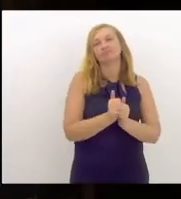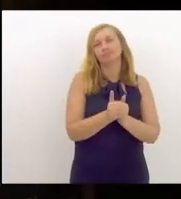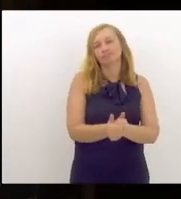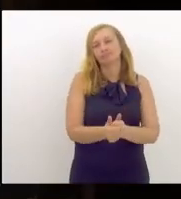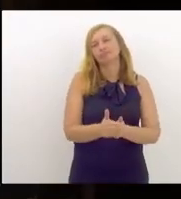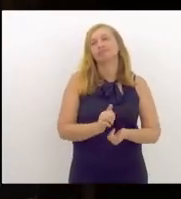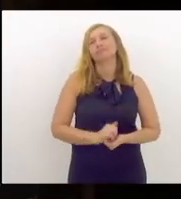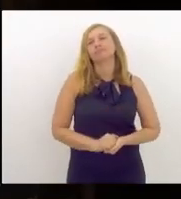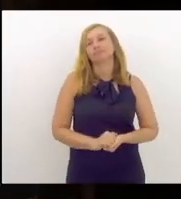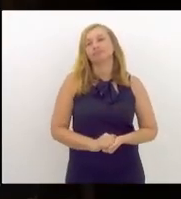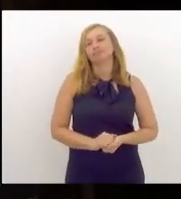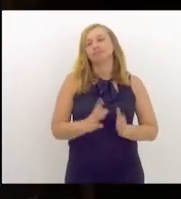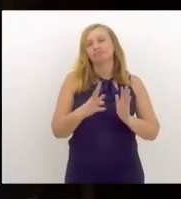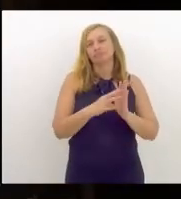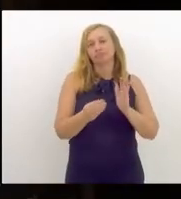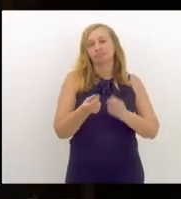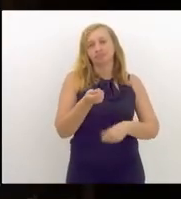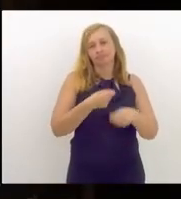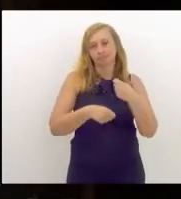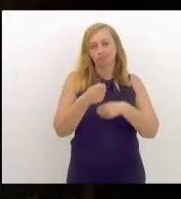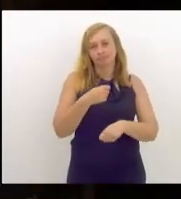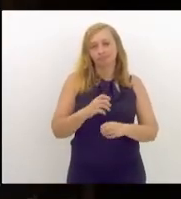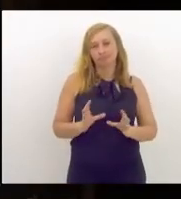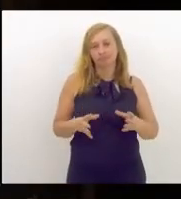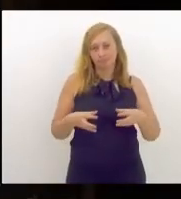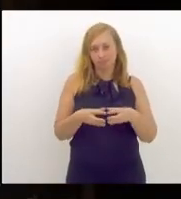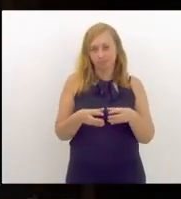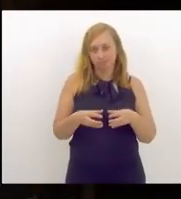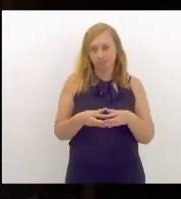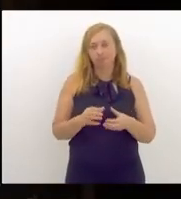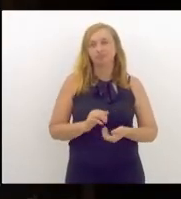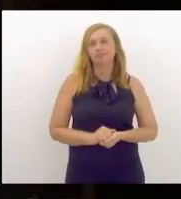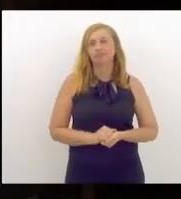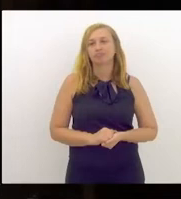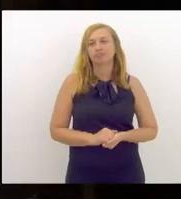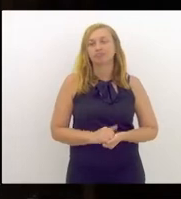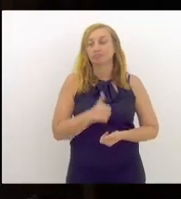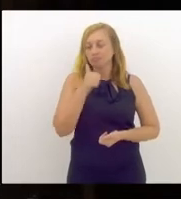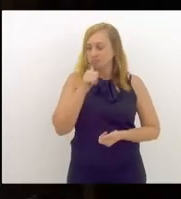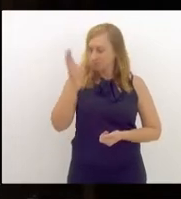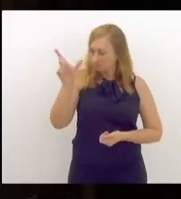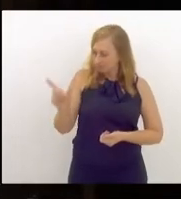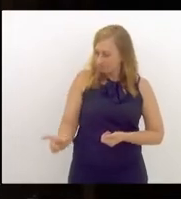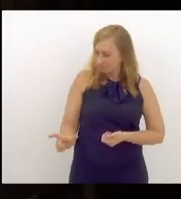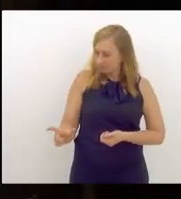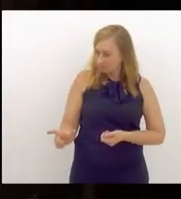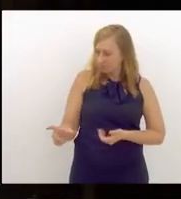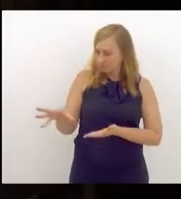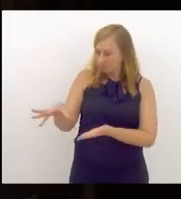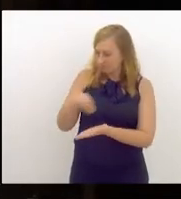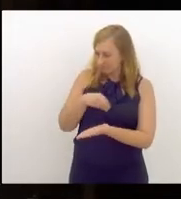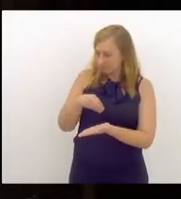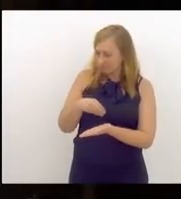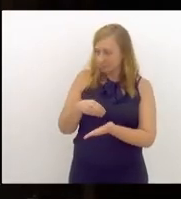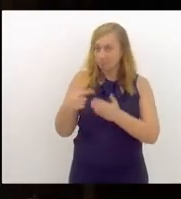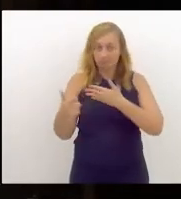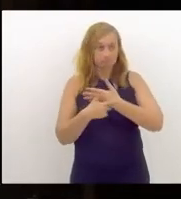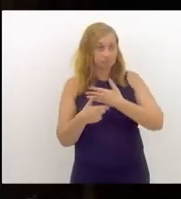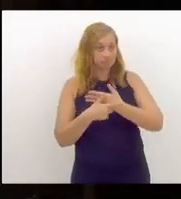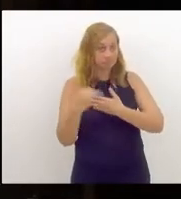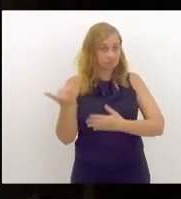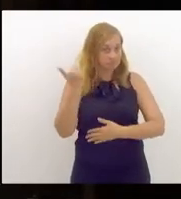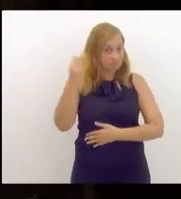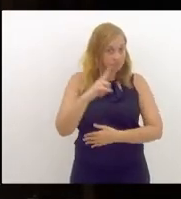ao nosso poder econômico que é o cooperativismo e uma mulher que é um exemplo uma mulher negra que ocupa um papel importante